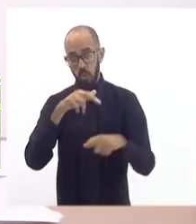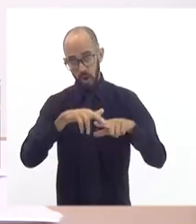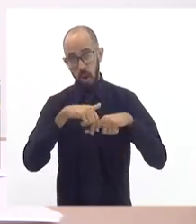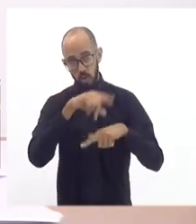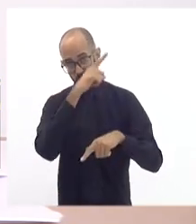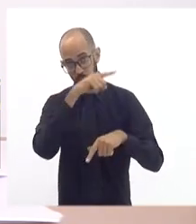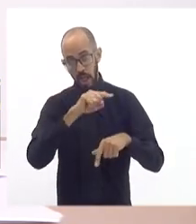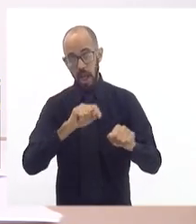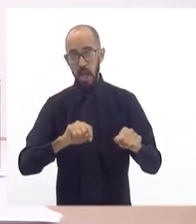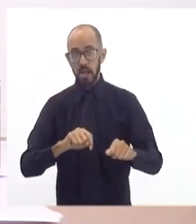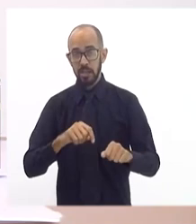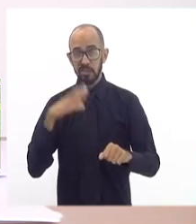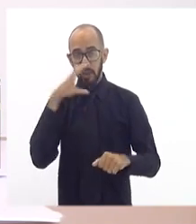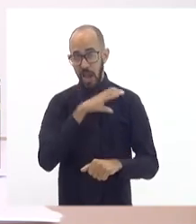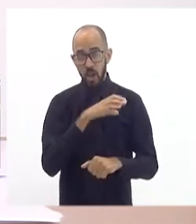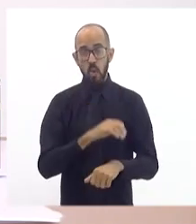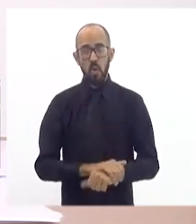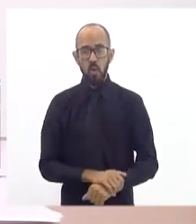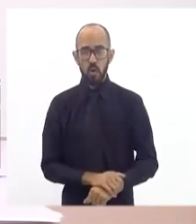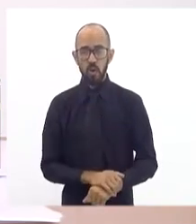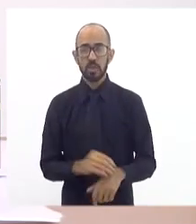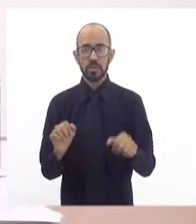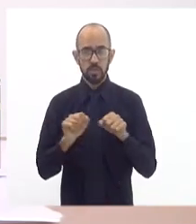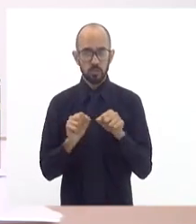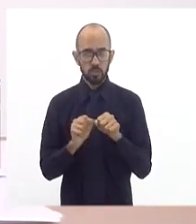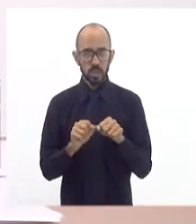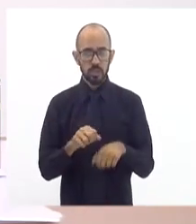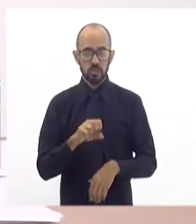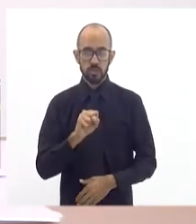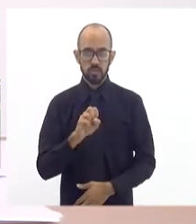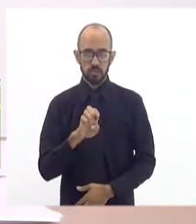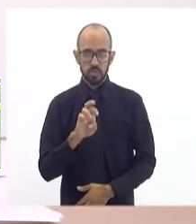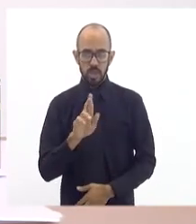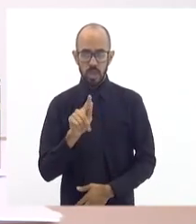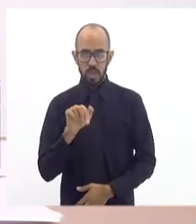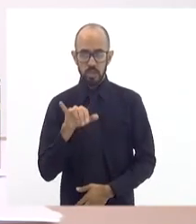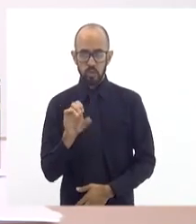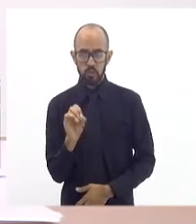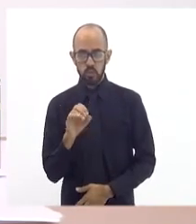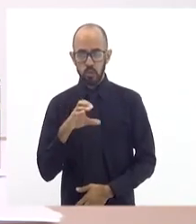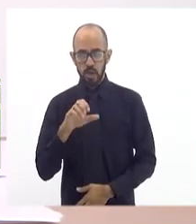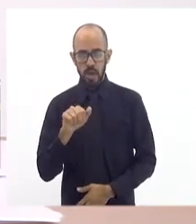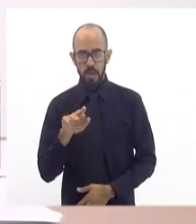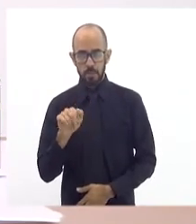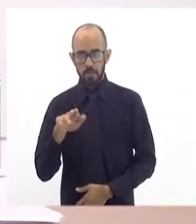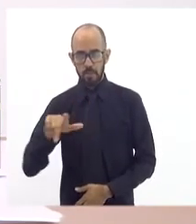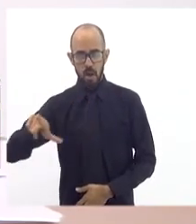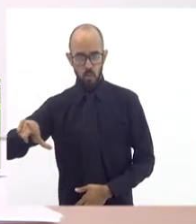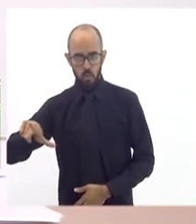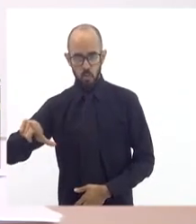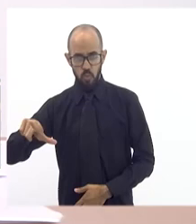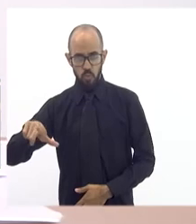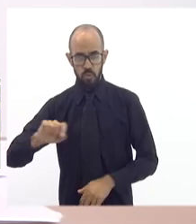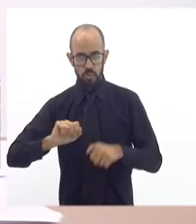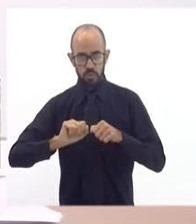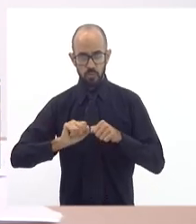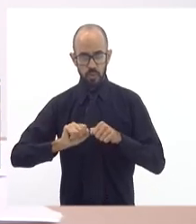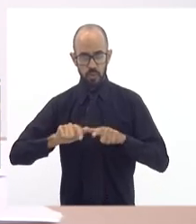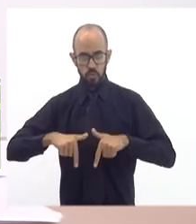que também foi um ato isolado na época do Governo então Sérgio cavalo que fez o ato chamado de repercussão